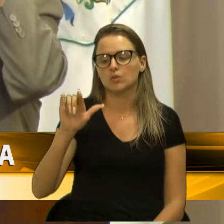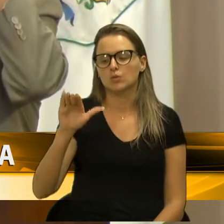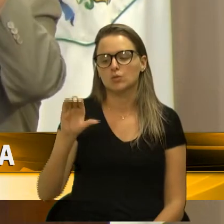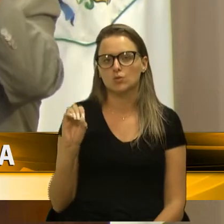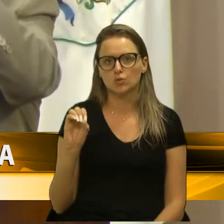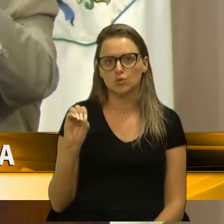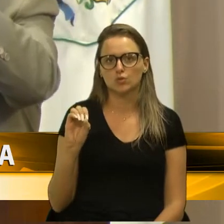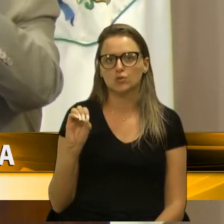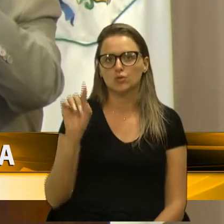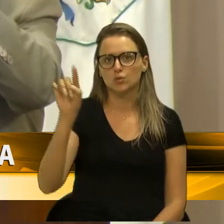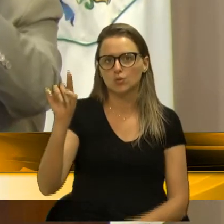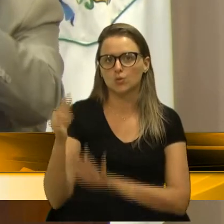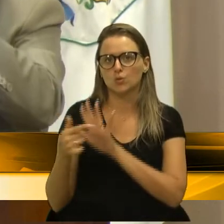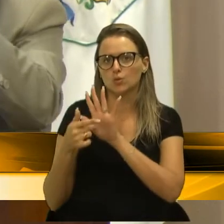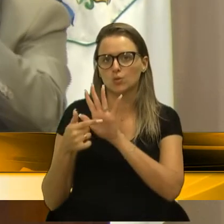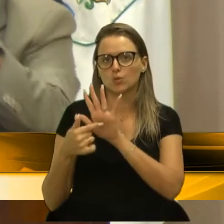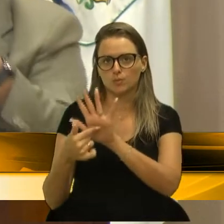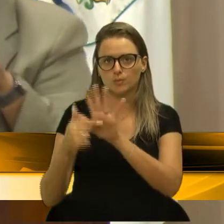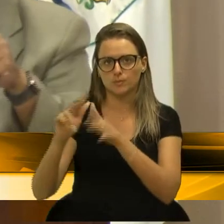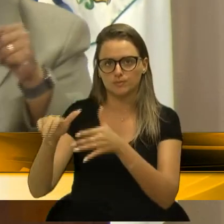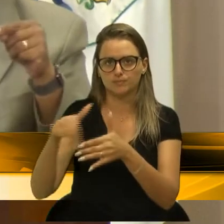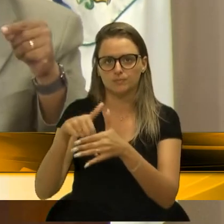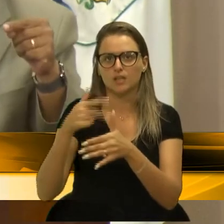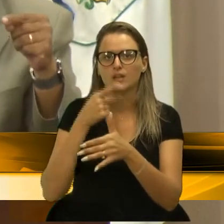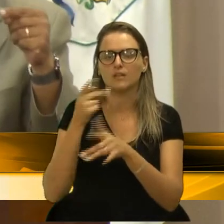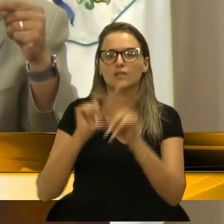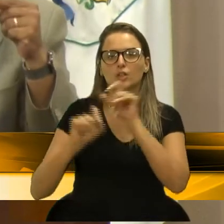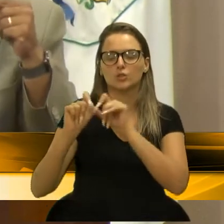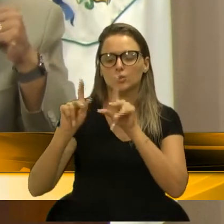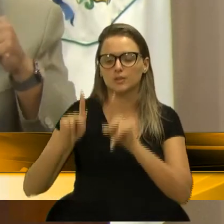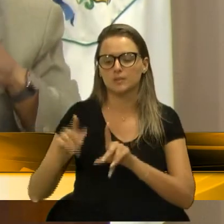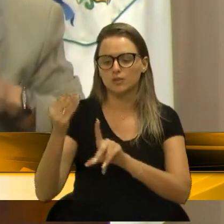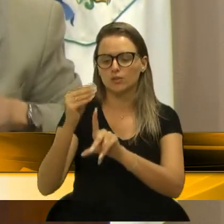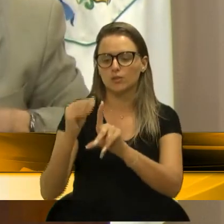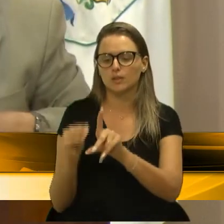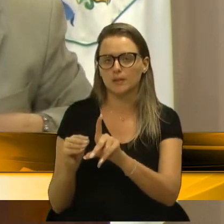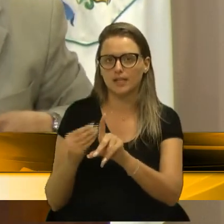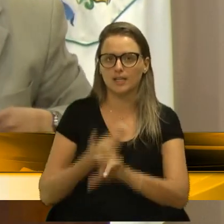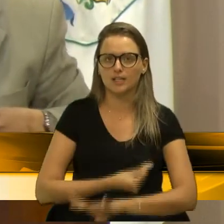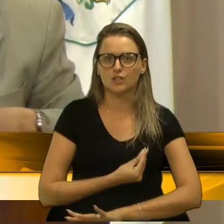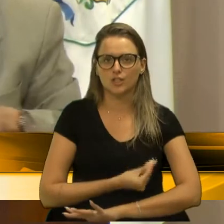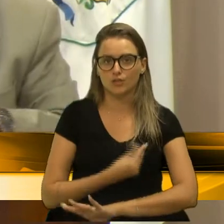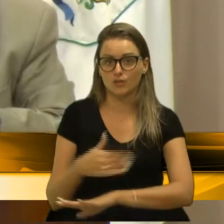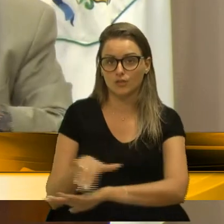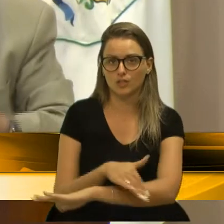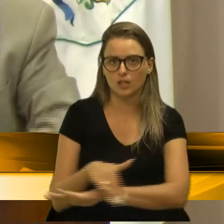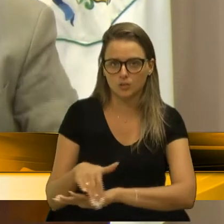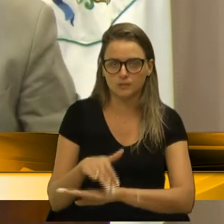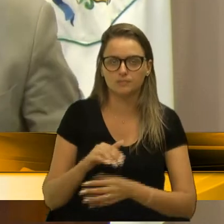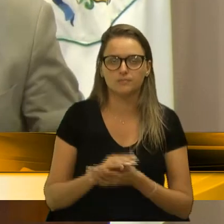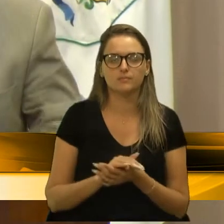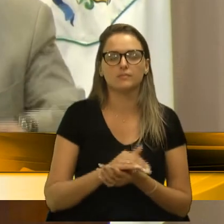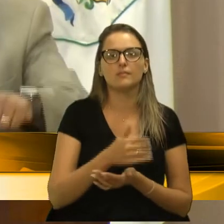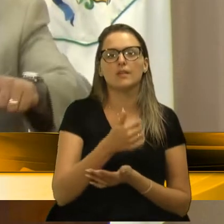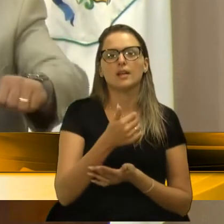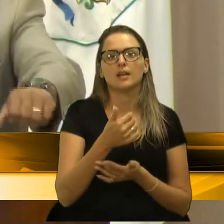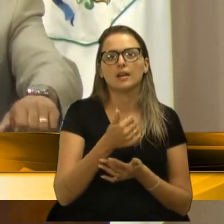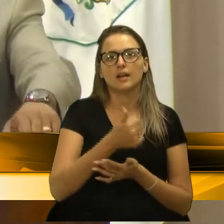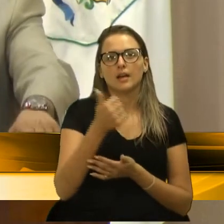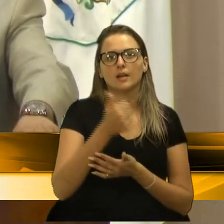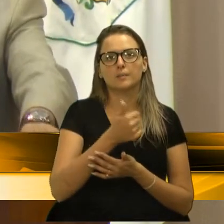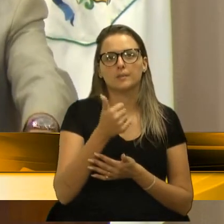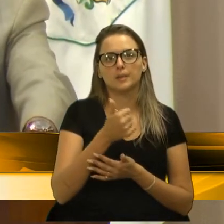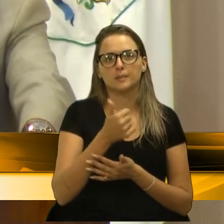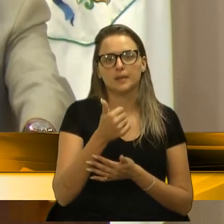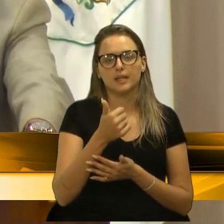Silva Chaves, ele trouxe essa situação dos moradores de rua, e na primeira experiência que feita através da Igreja da